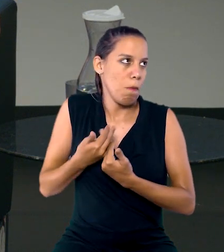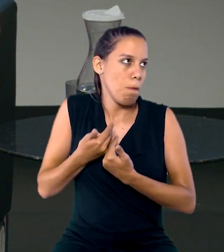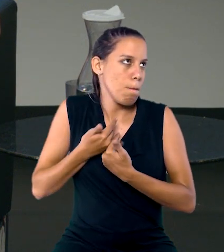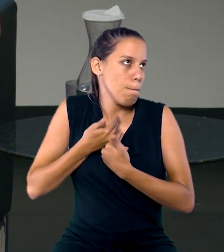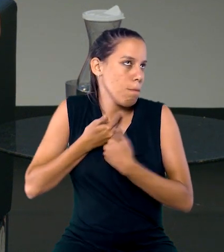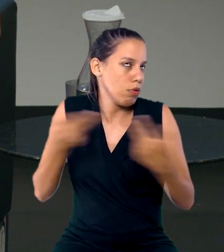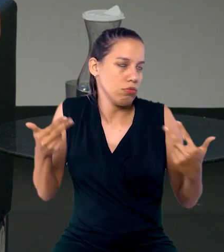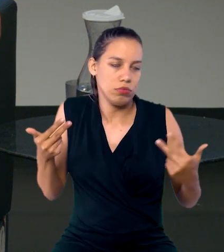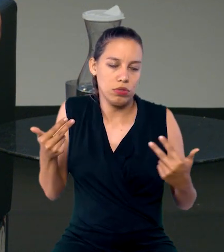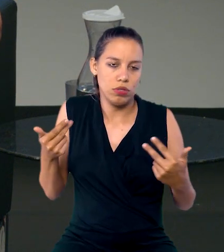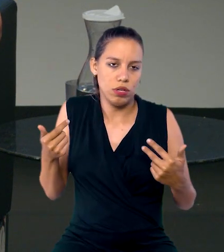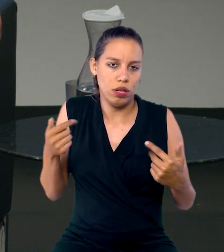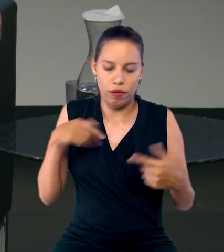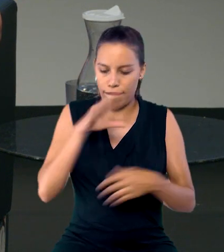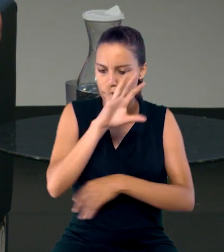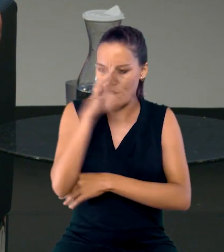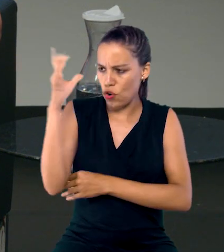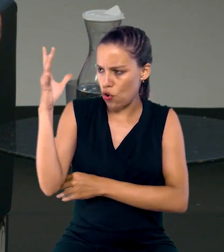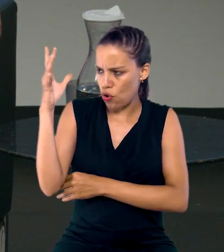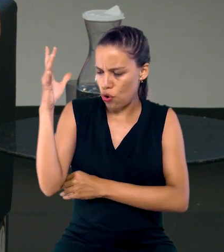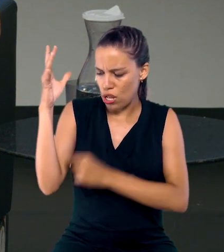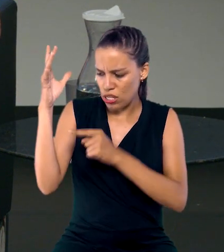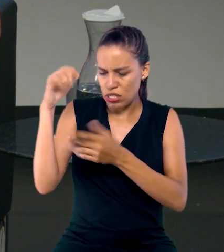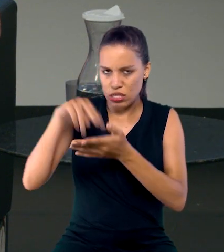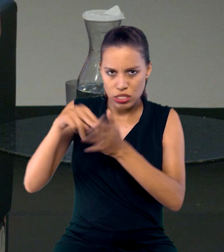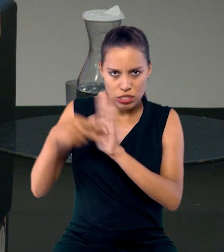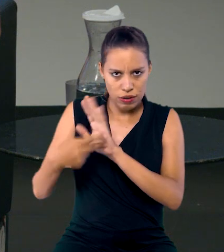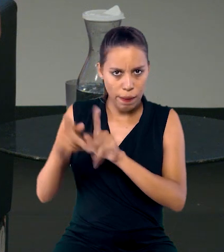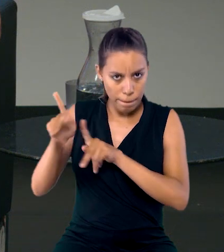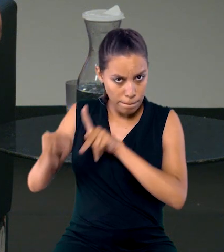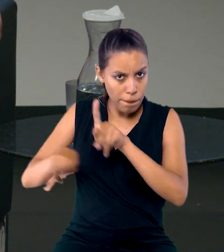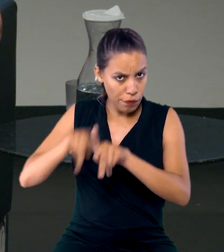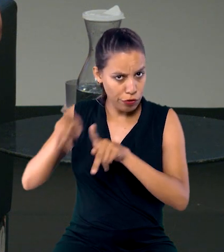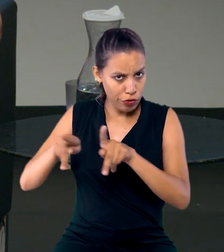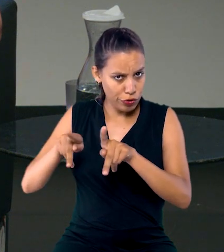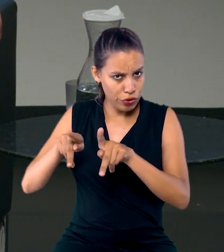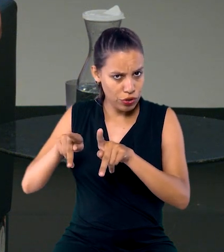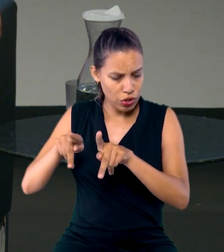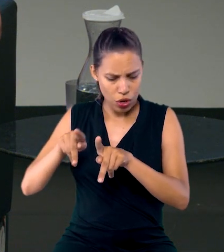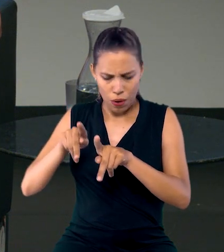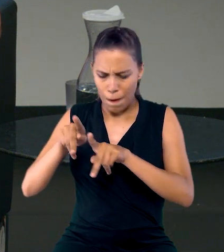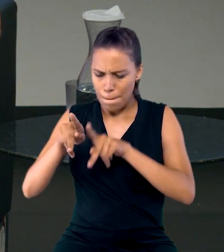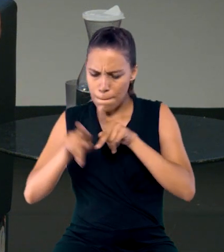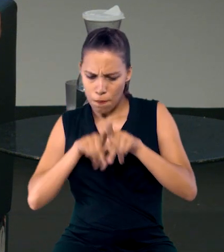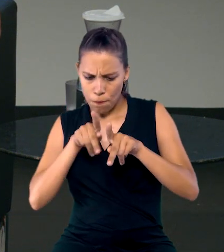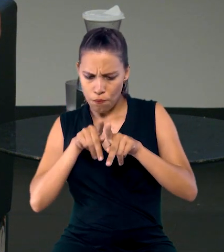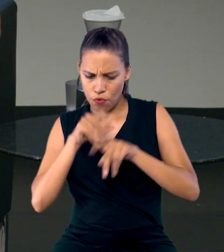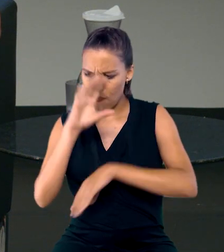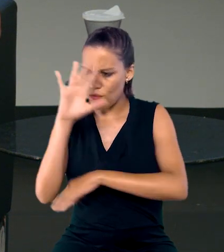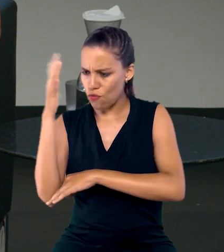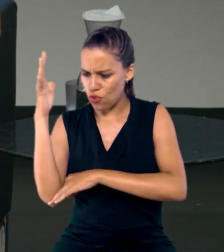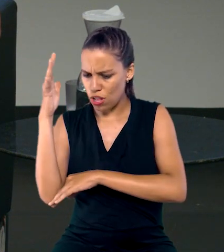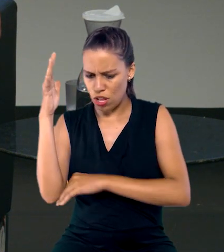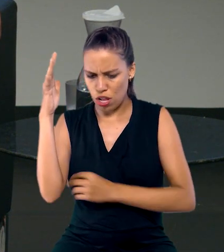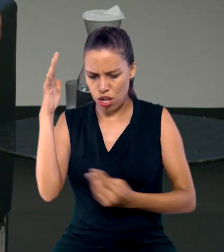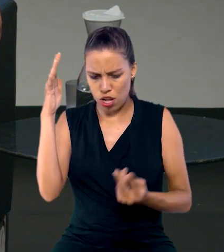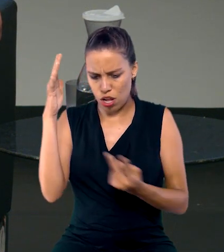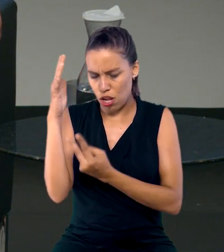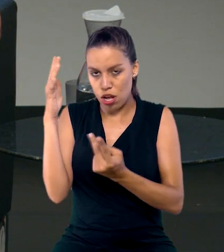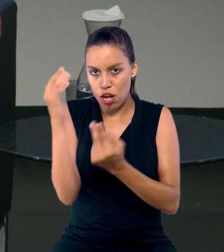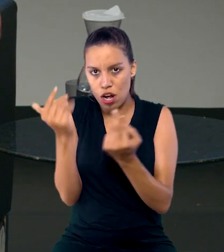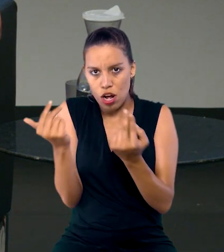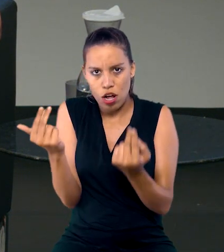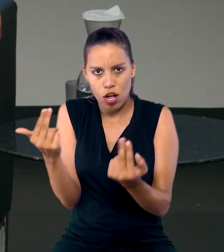falo floresta, né, Geni, eu falo os povos floresta, porque eu não distingo os povos da floresta, né? Para